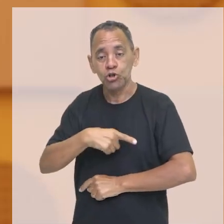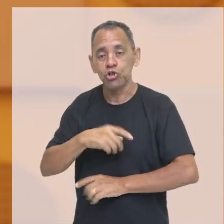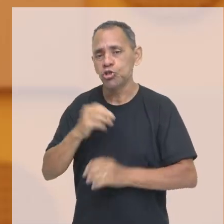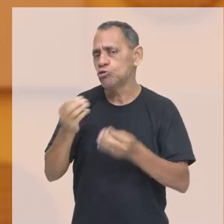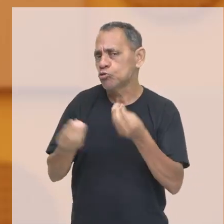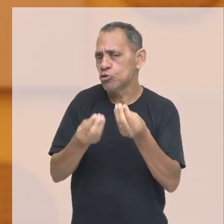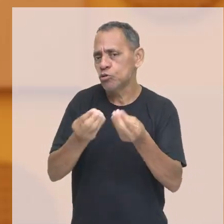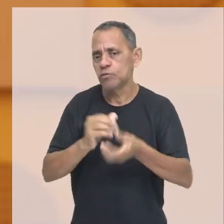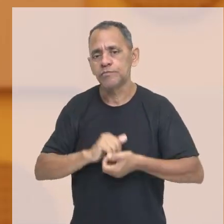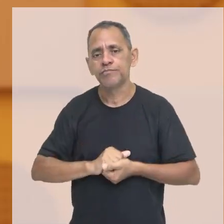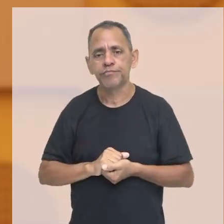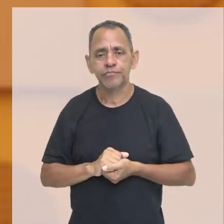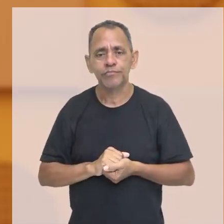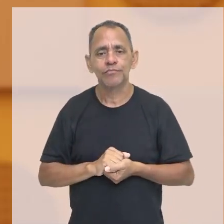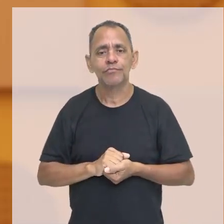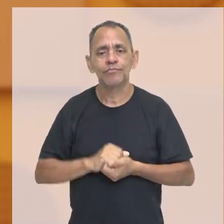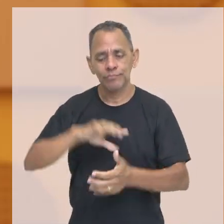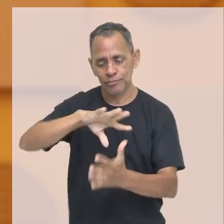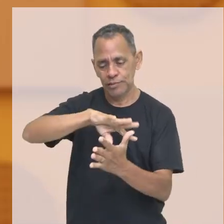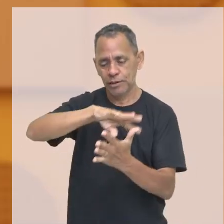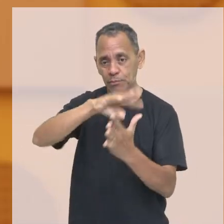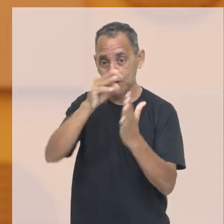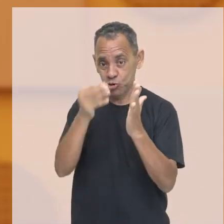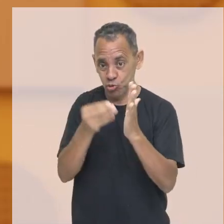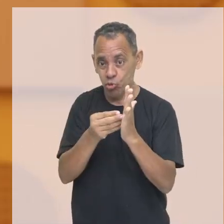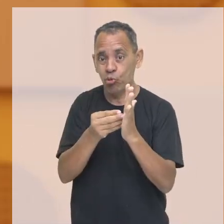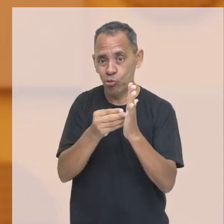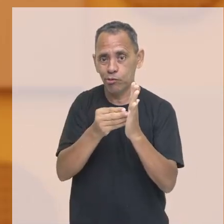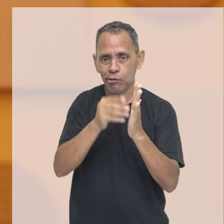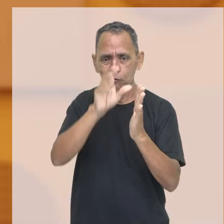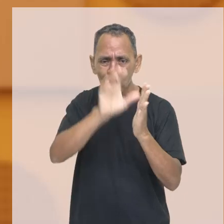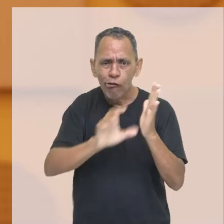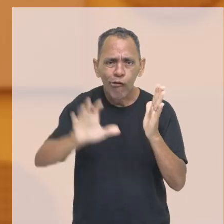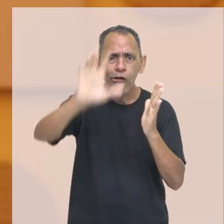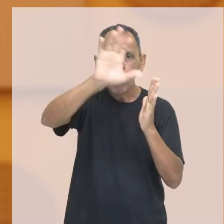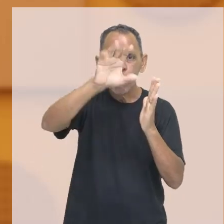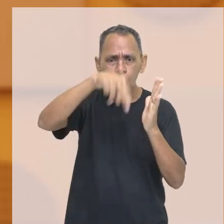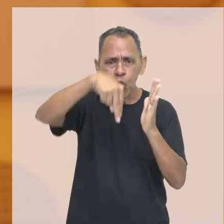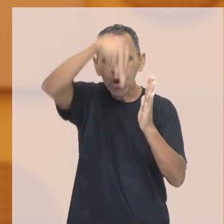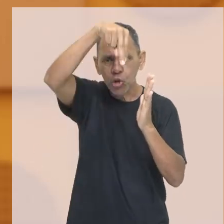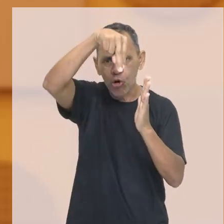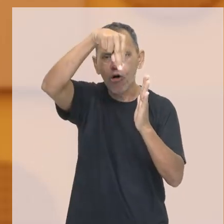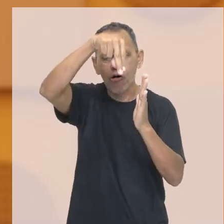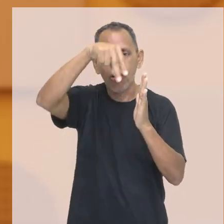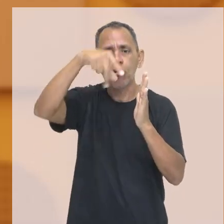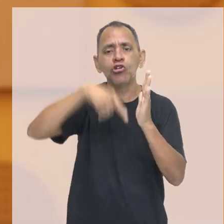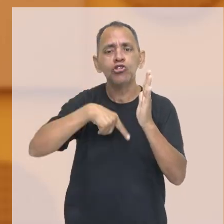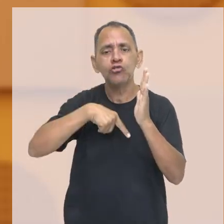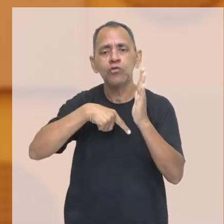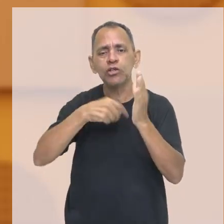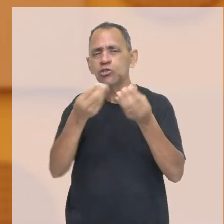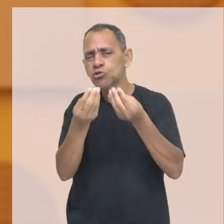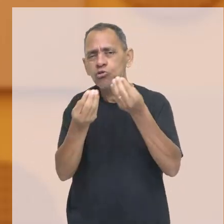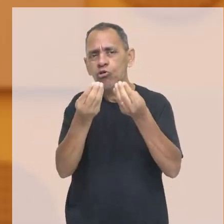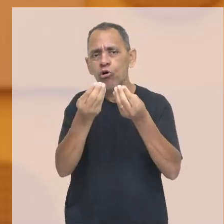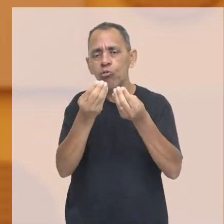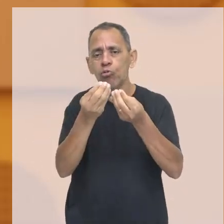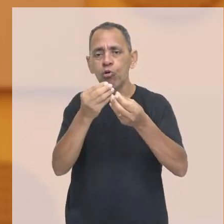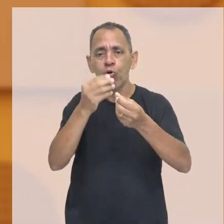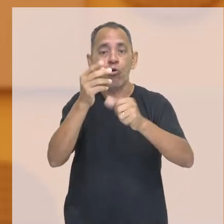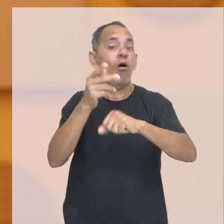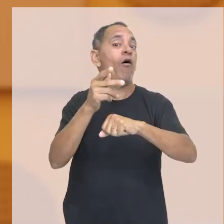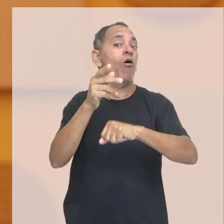dizendo, de que a Amazônia, a região norte, pudesse ser literalmente internacionalizada e o